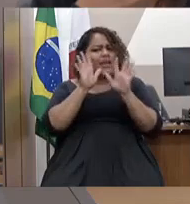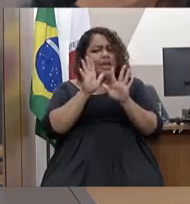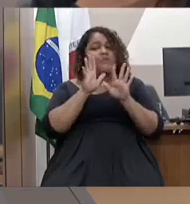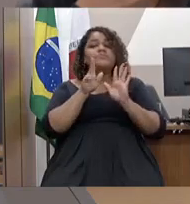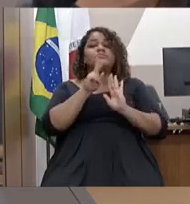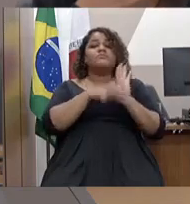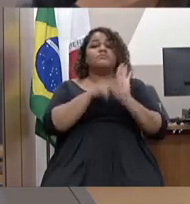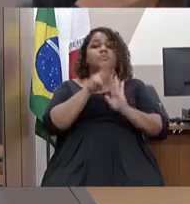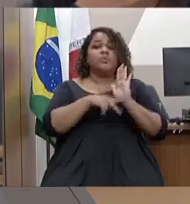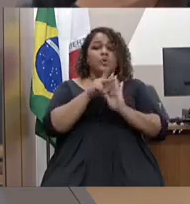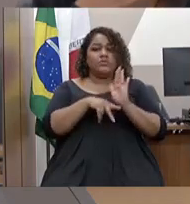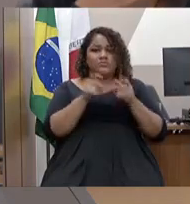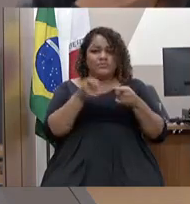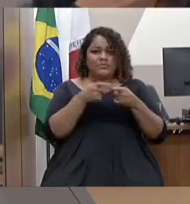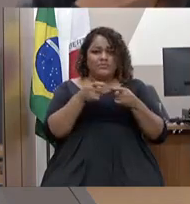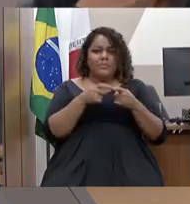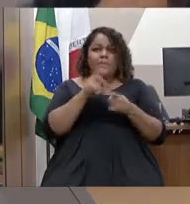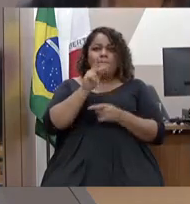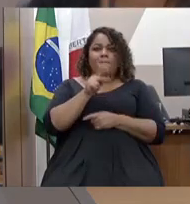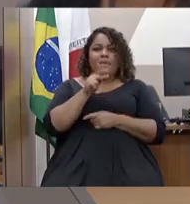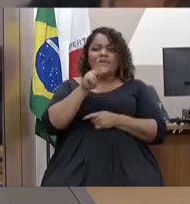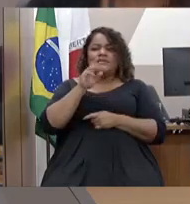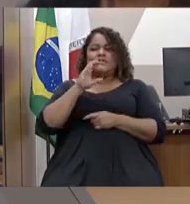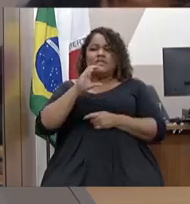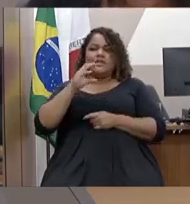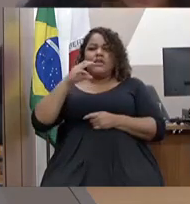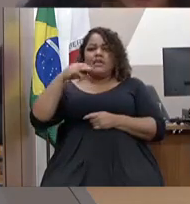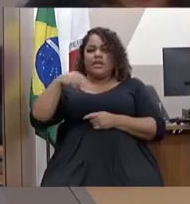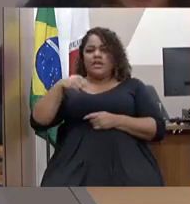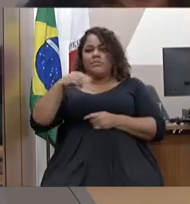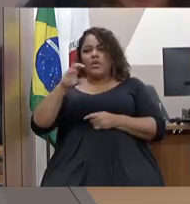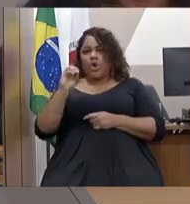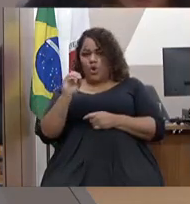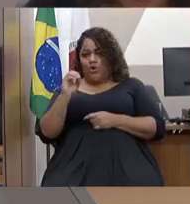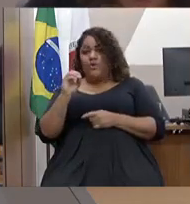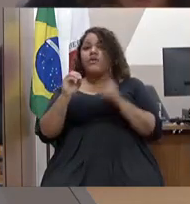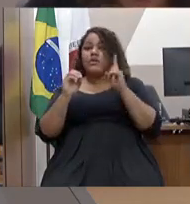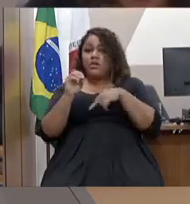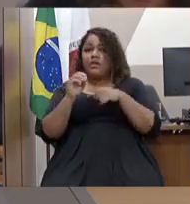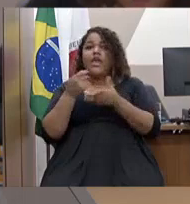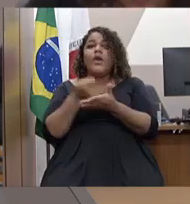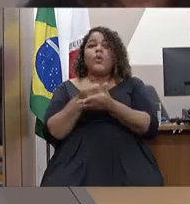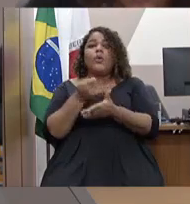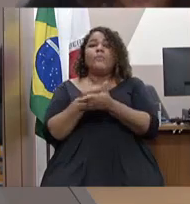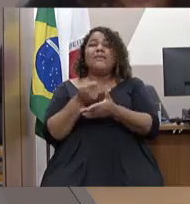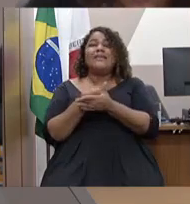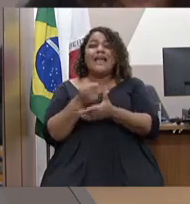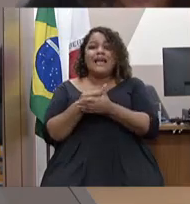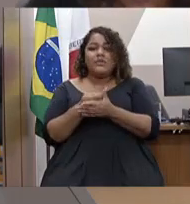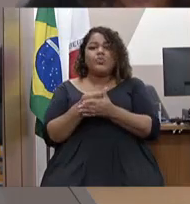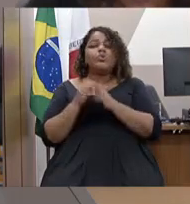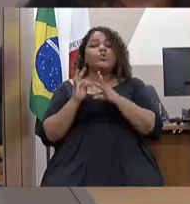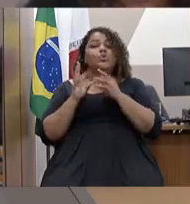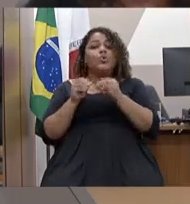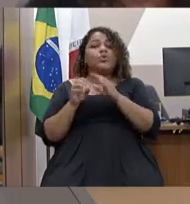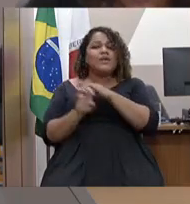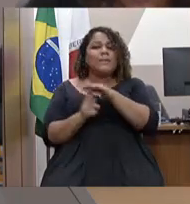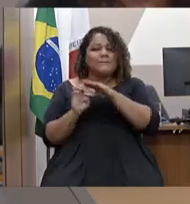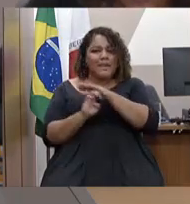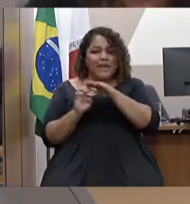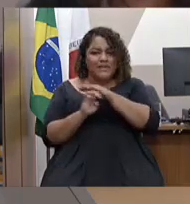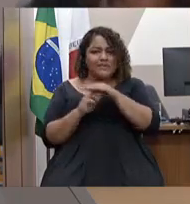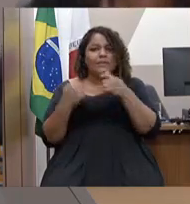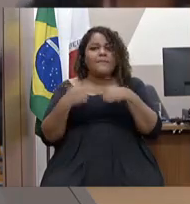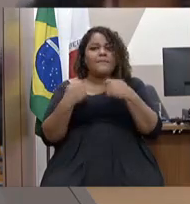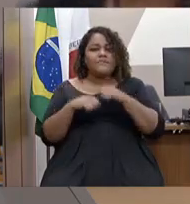PCMSO já deve ter ouvido falar que toda empresa é obrigada a fazer um programa com o médico do trabalho e inclui dizer